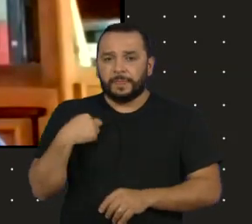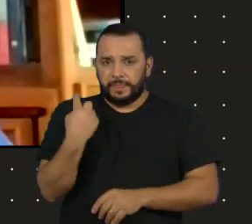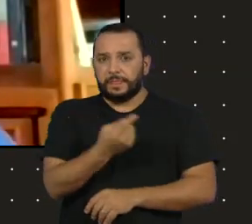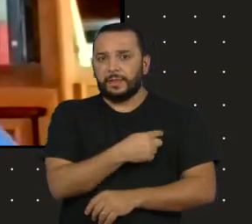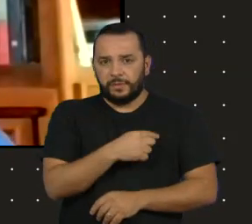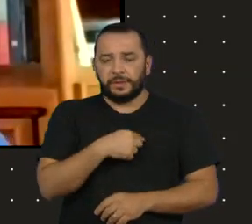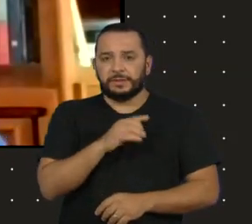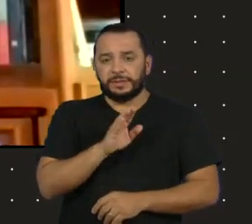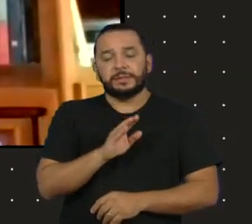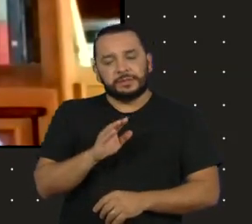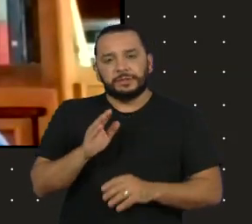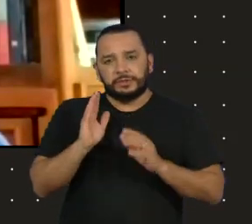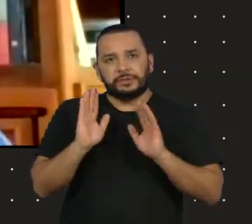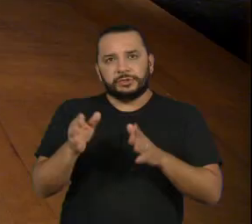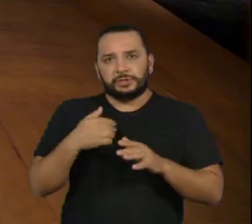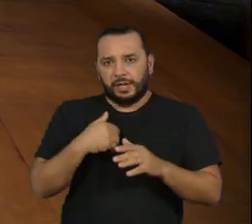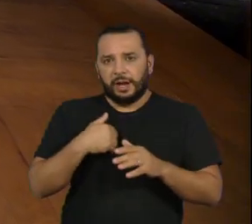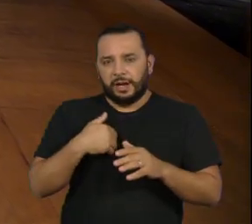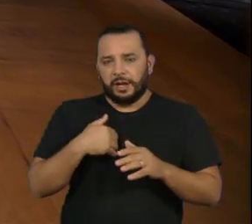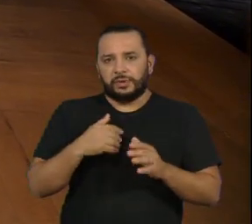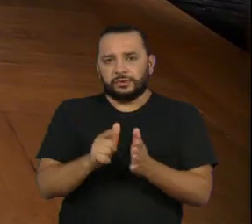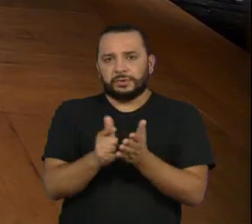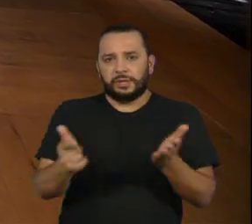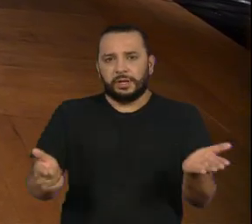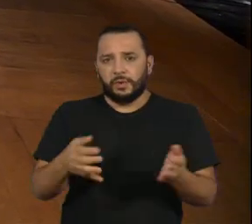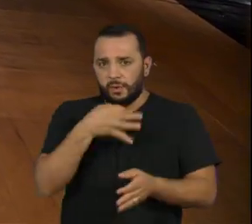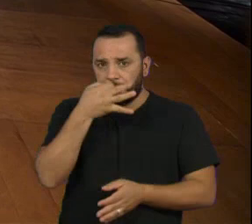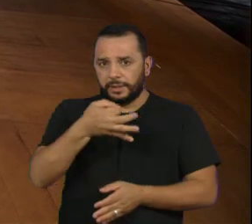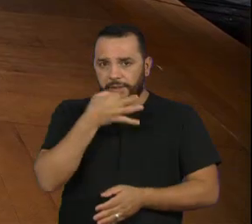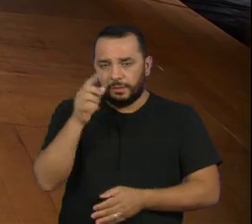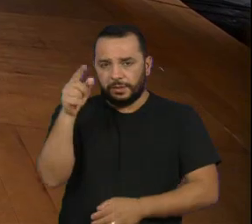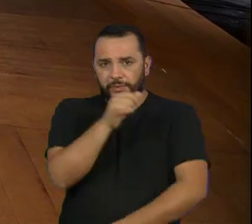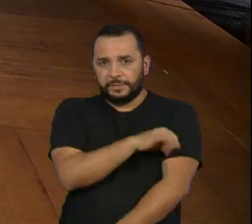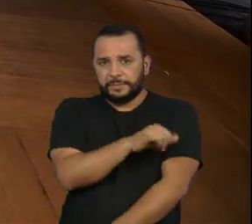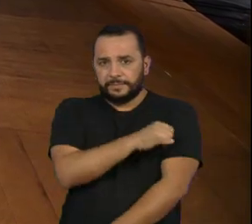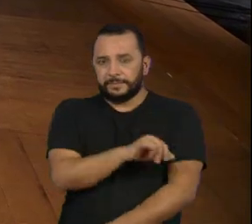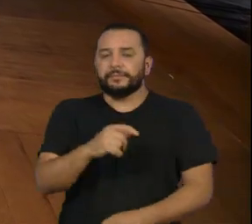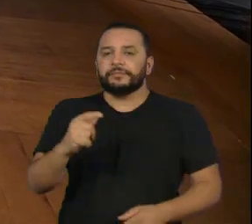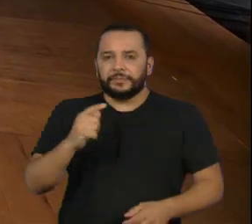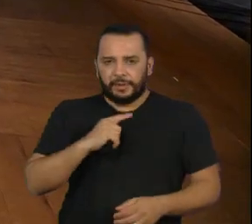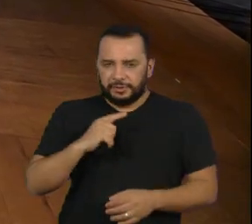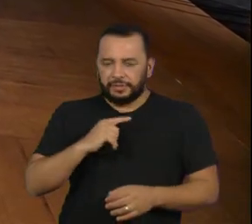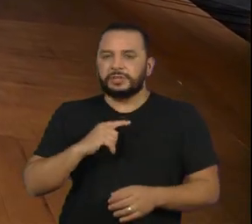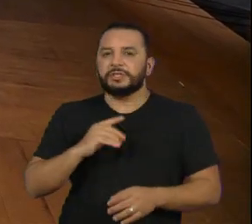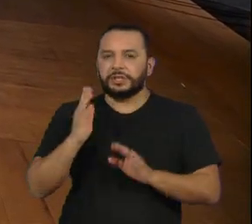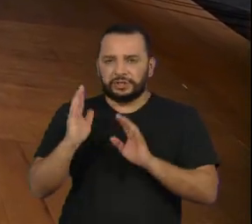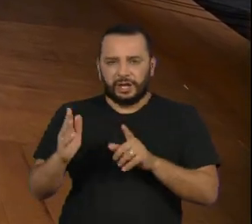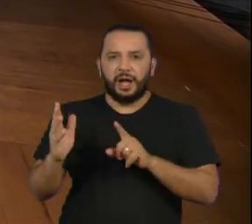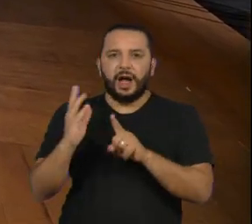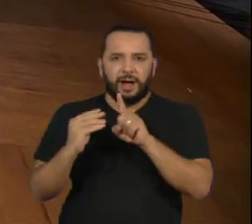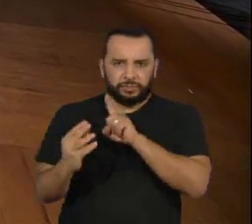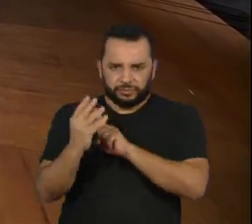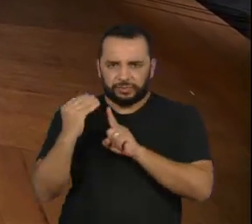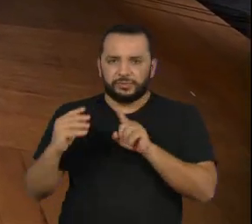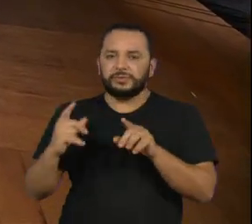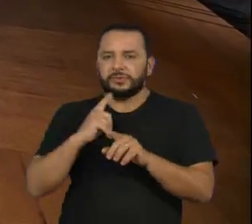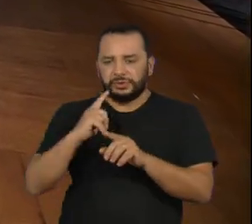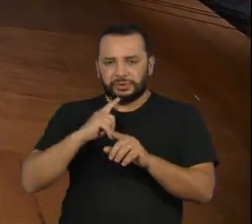fechar a Opinião no Rio. Muitas vezes a gente sofria abusos, sofria torturas,